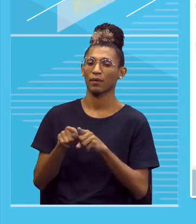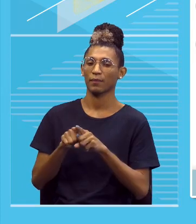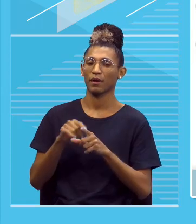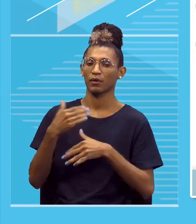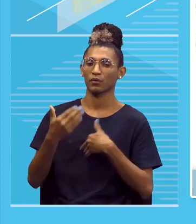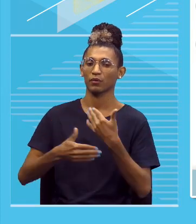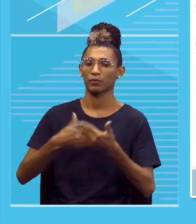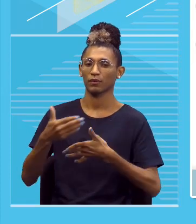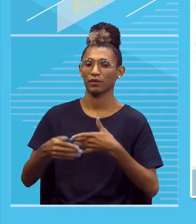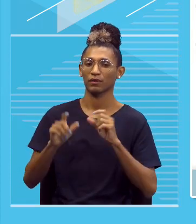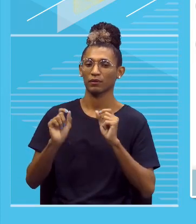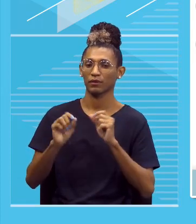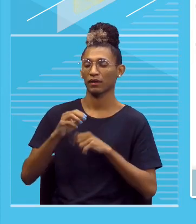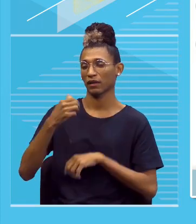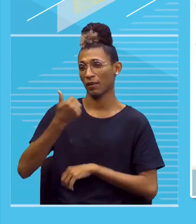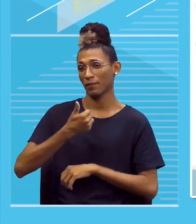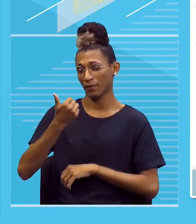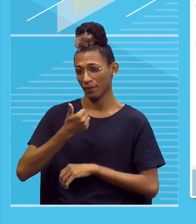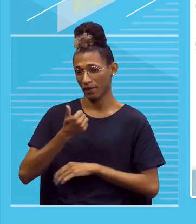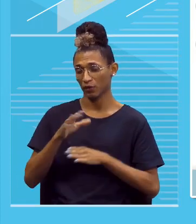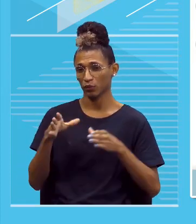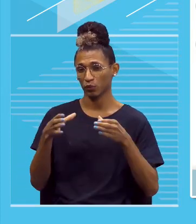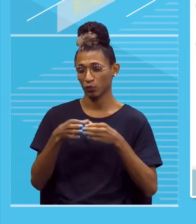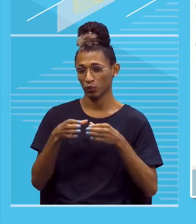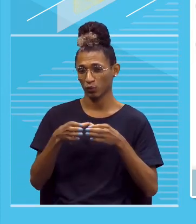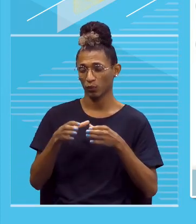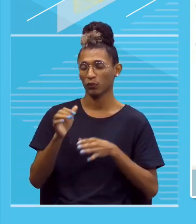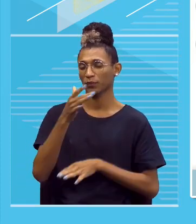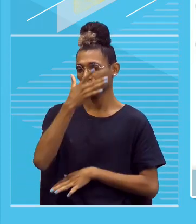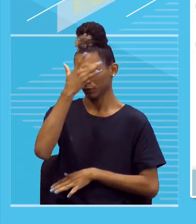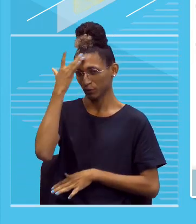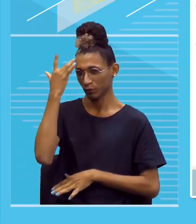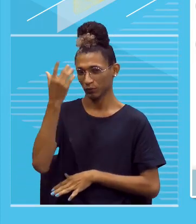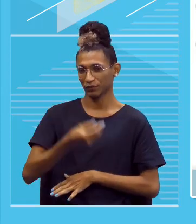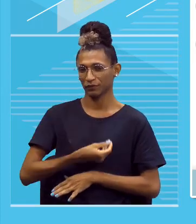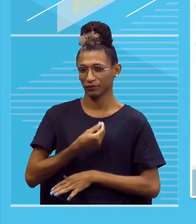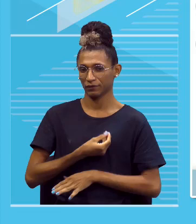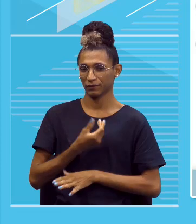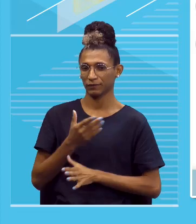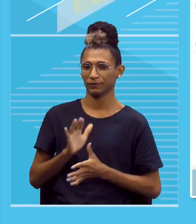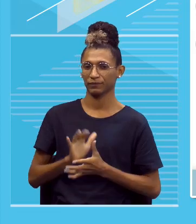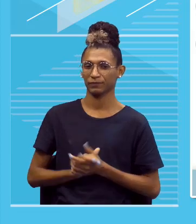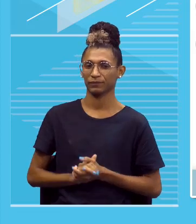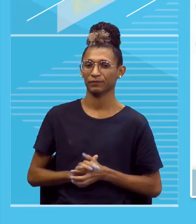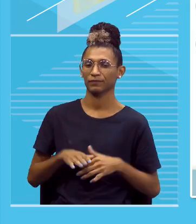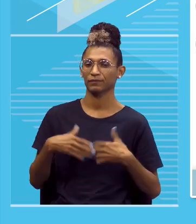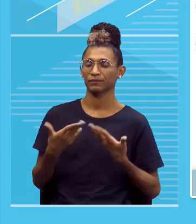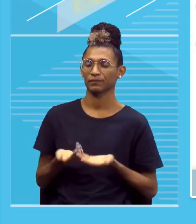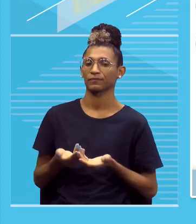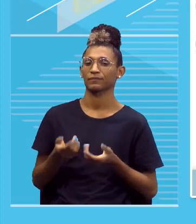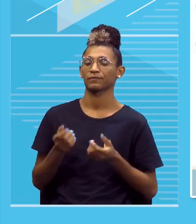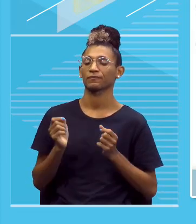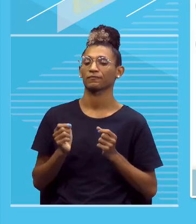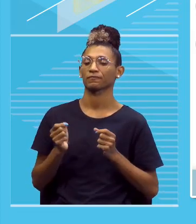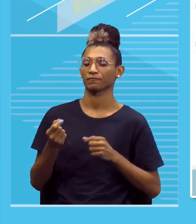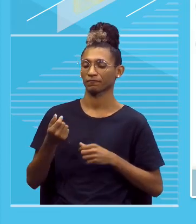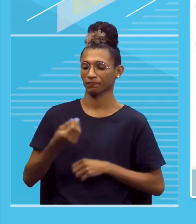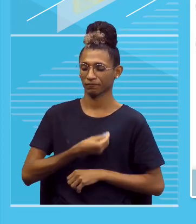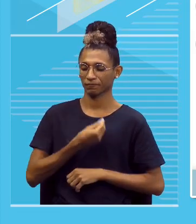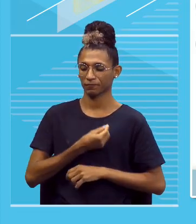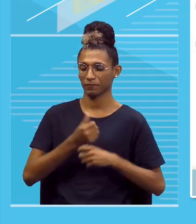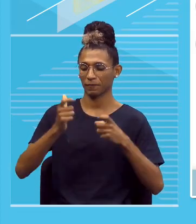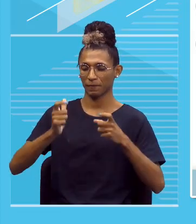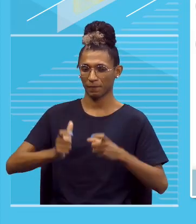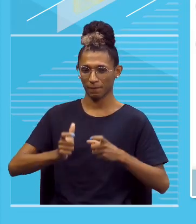das primeiras civilizações como eu falei para vocês nos fixamos no lugar